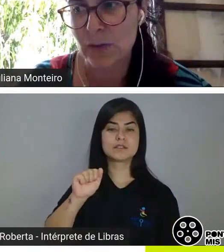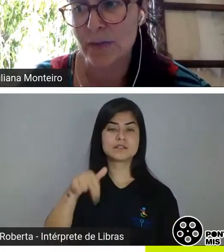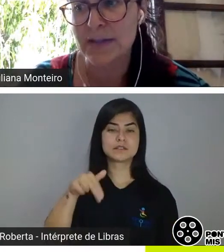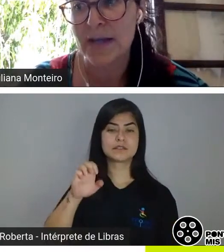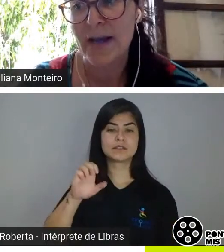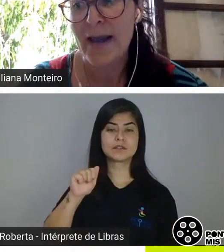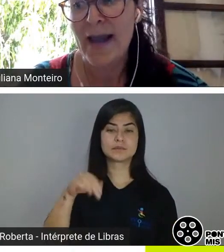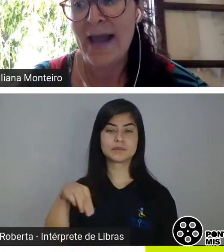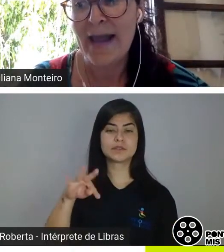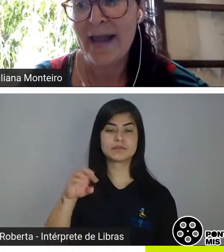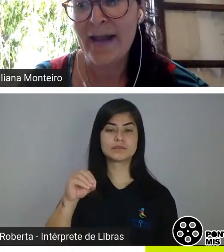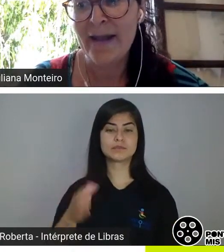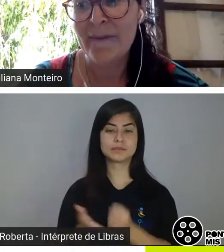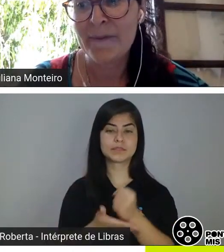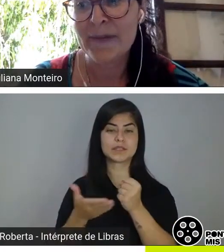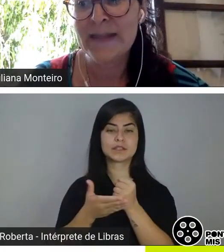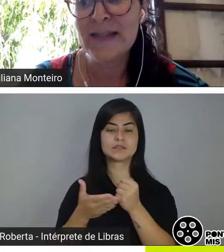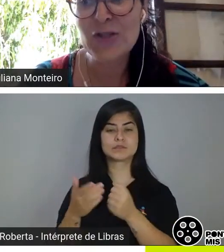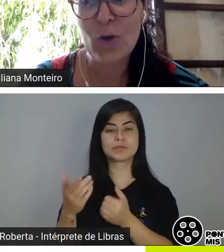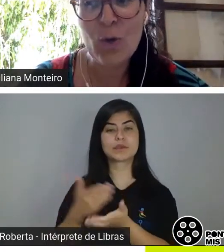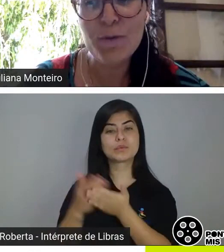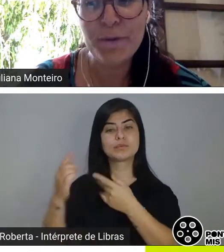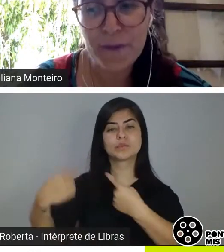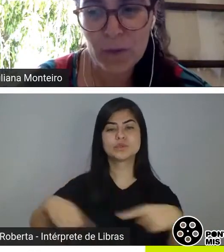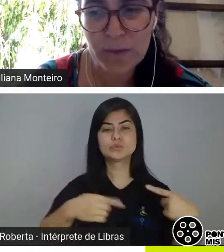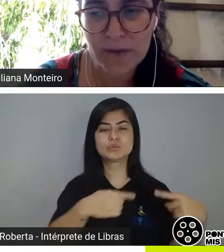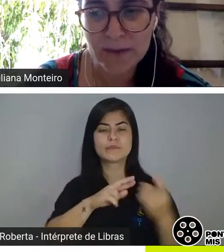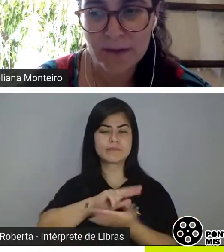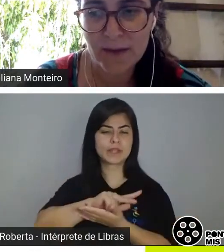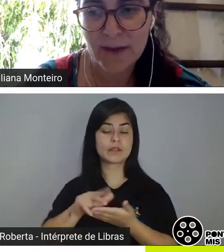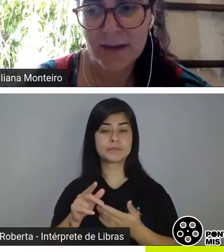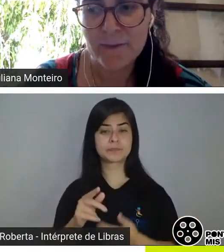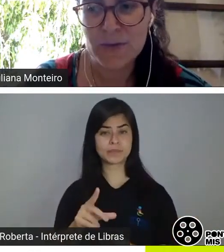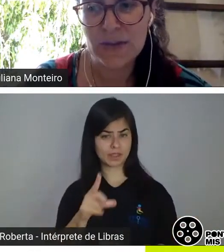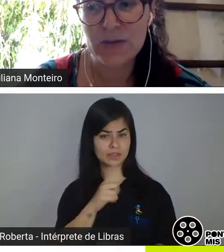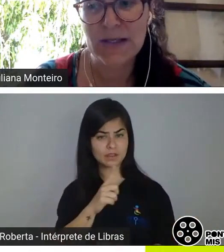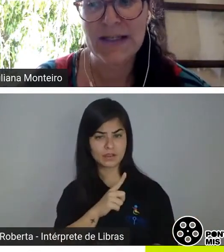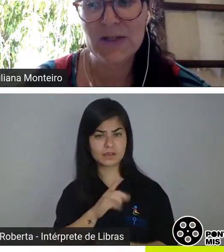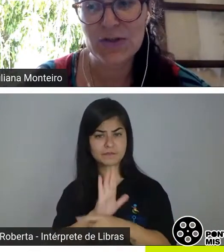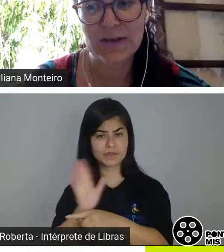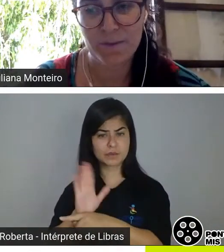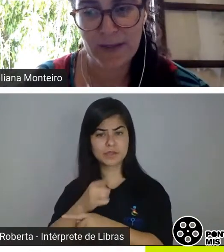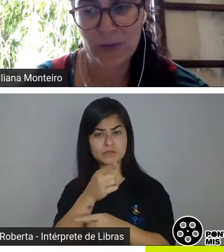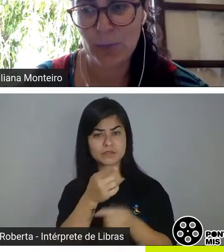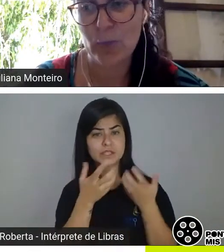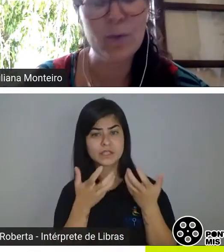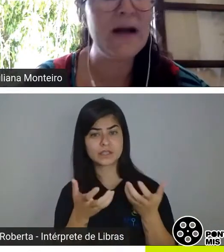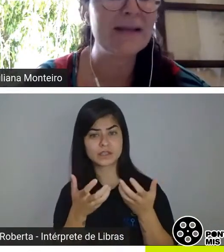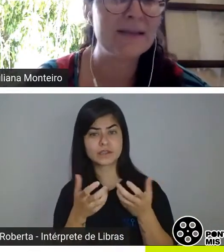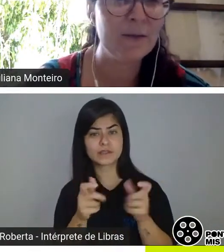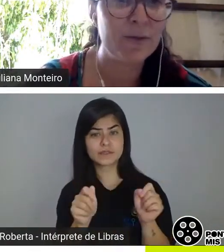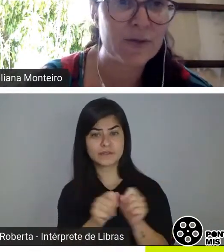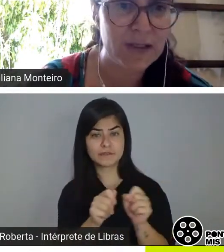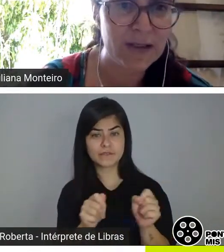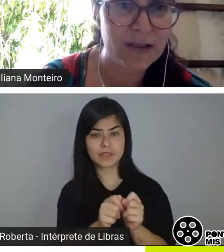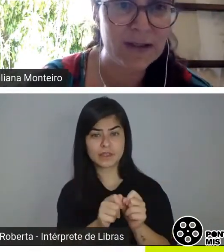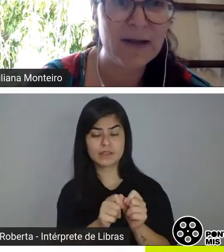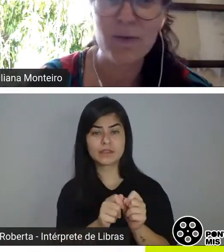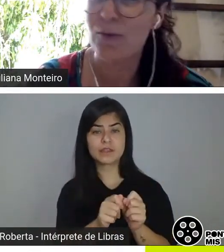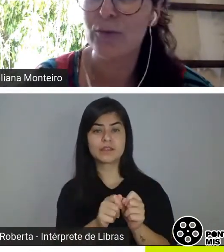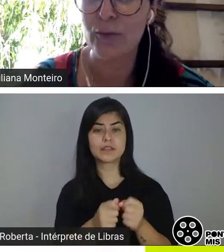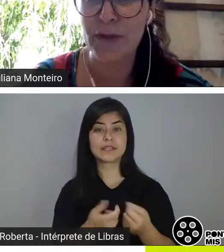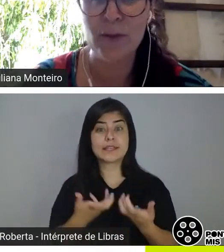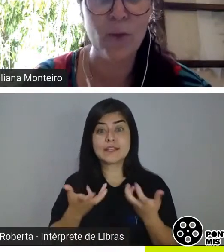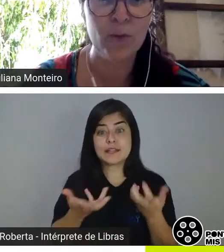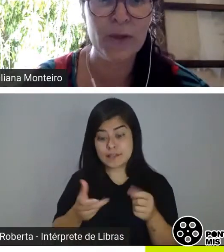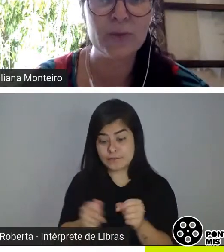milhares de questões. Existe algum filme que você gostaria de ter feito e por alguma razão você